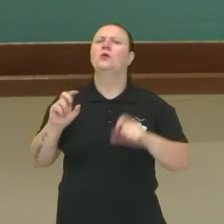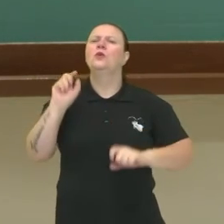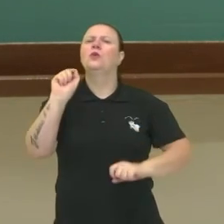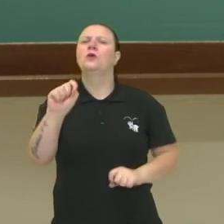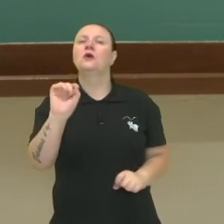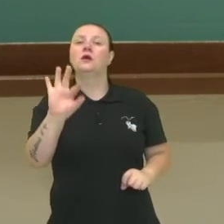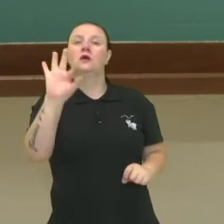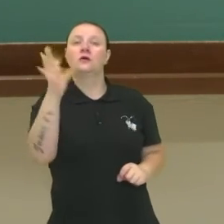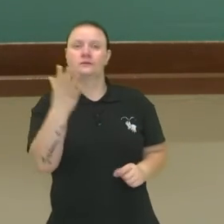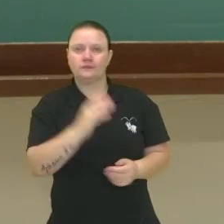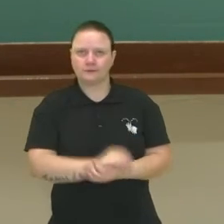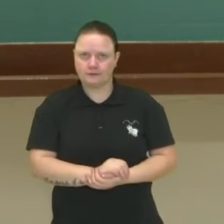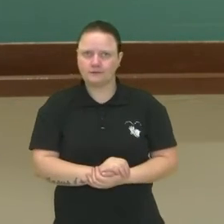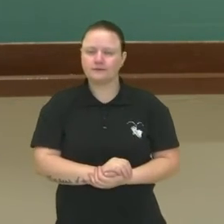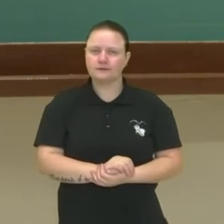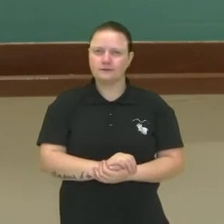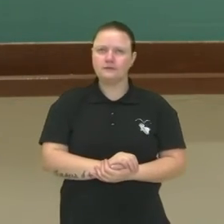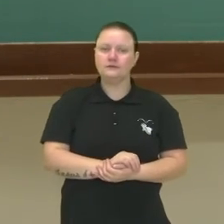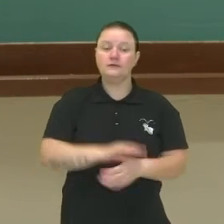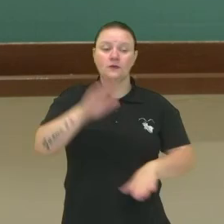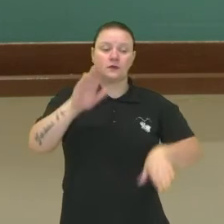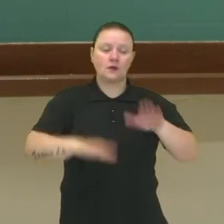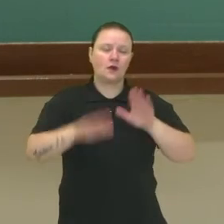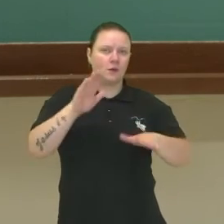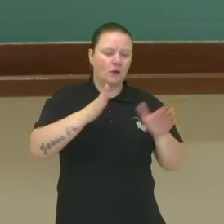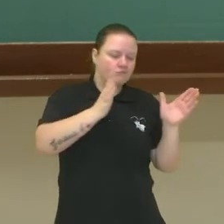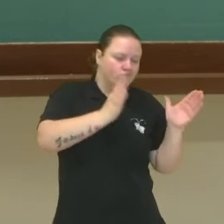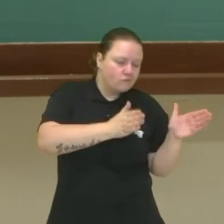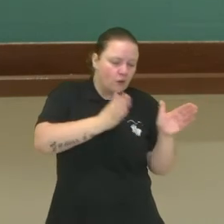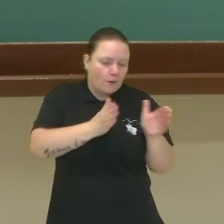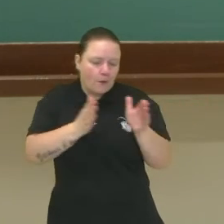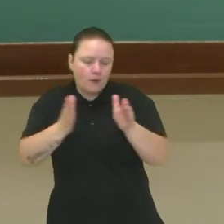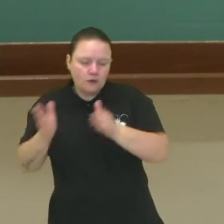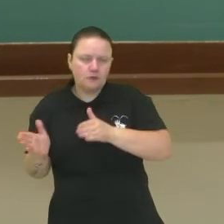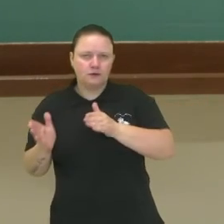de acordo com a sequência do narrador. Então, tempo psicológico.